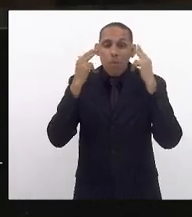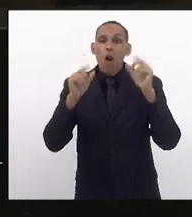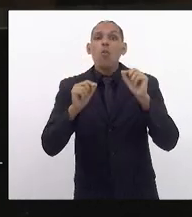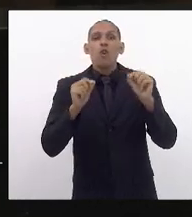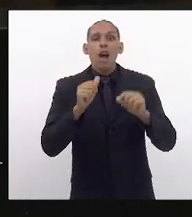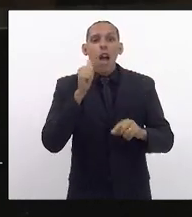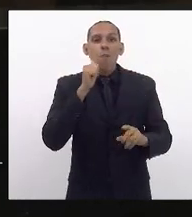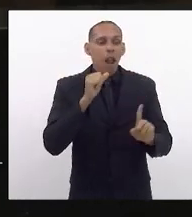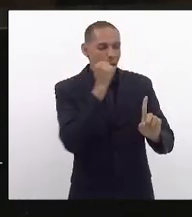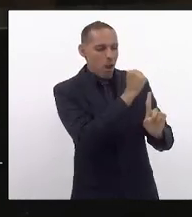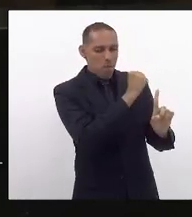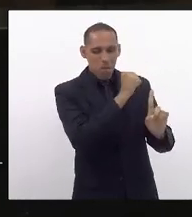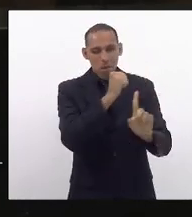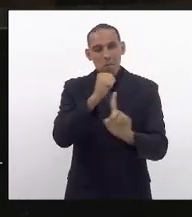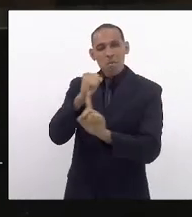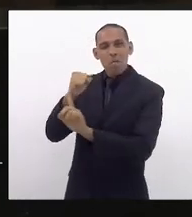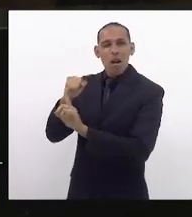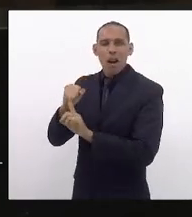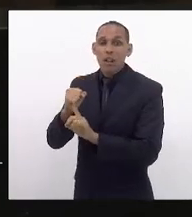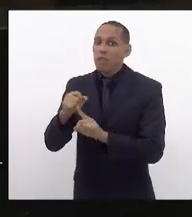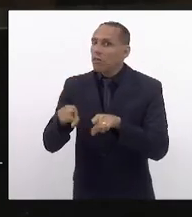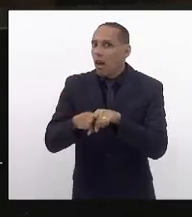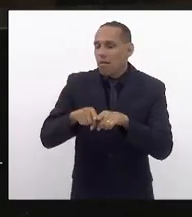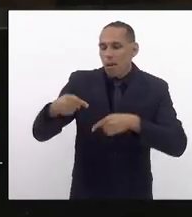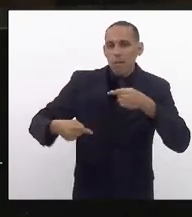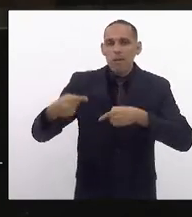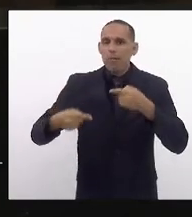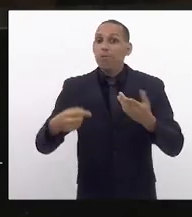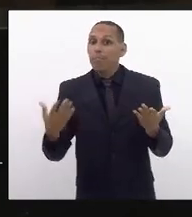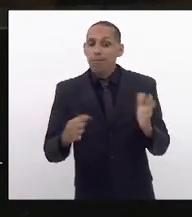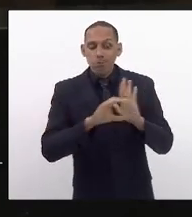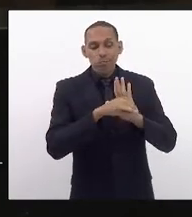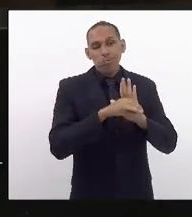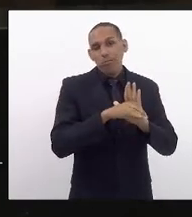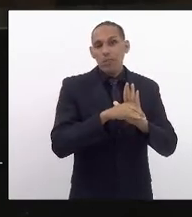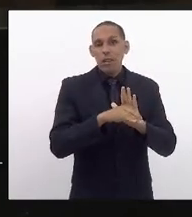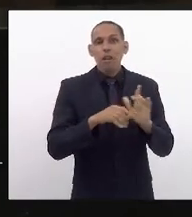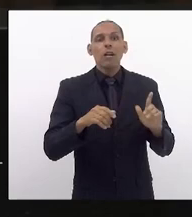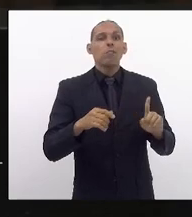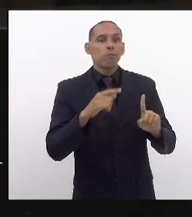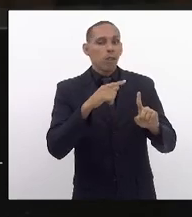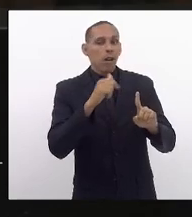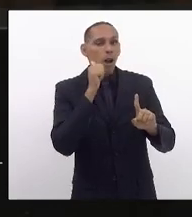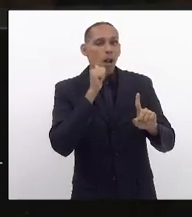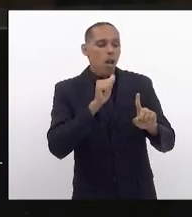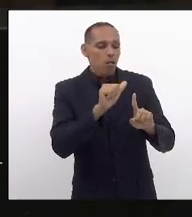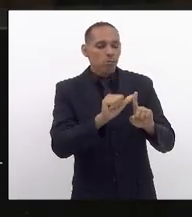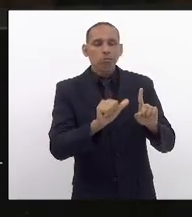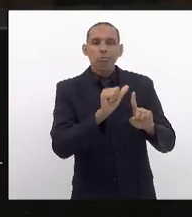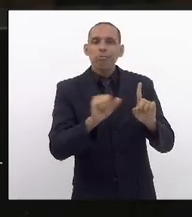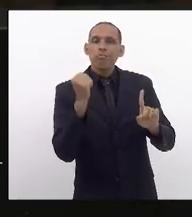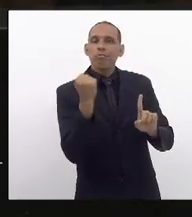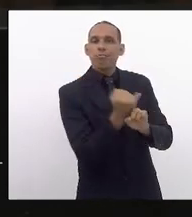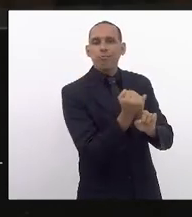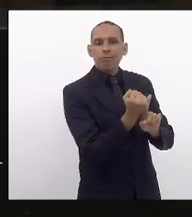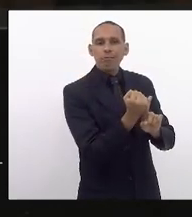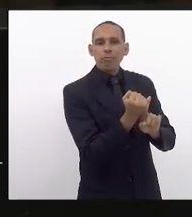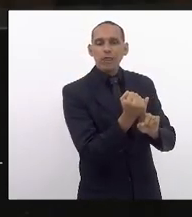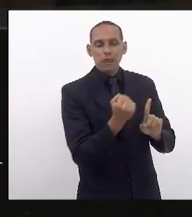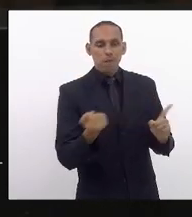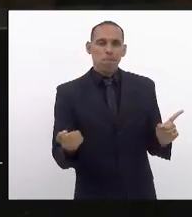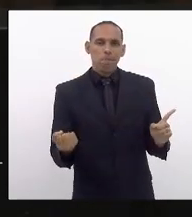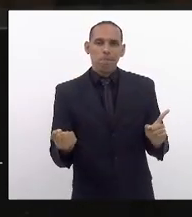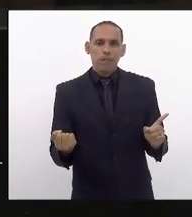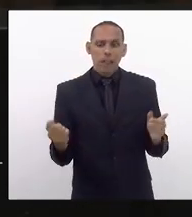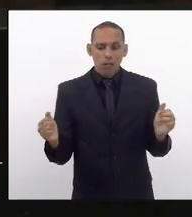mulheres também vem de forma política. Então, um conceito feminicídio político junta duas coisas que podem